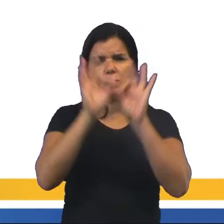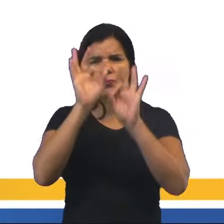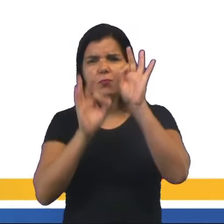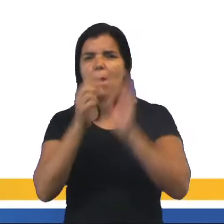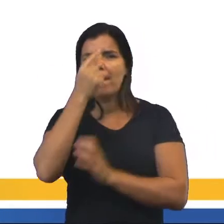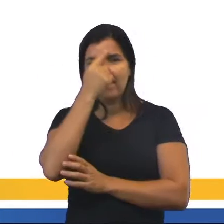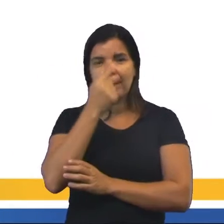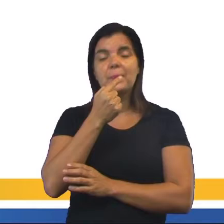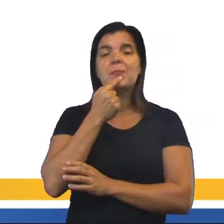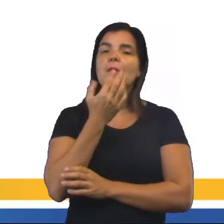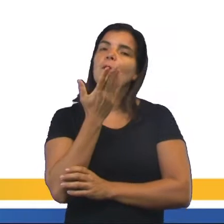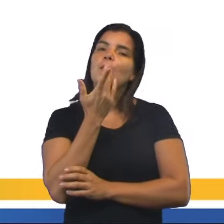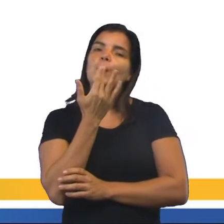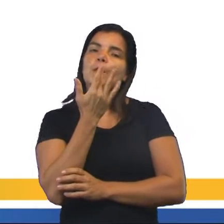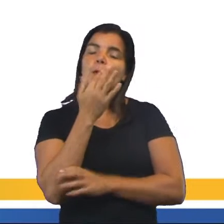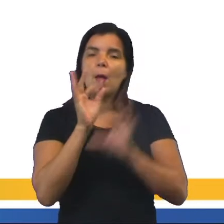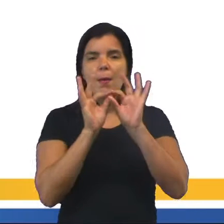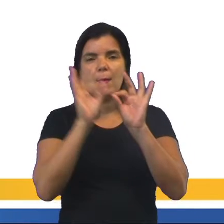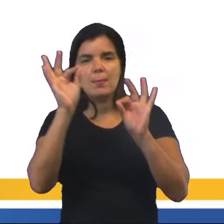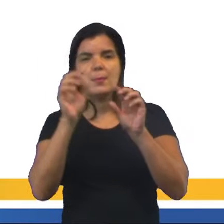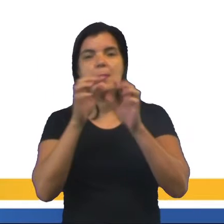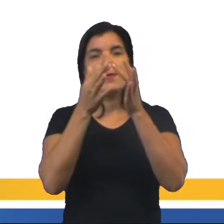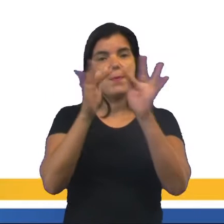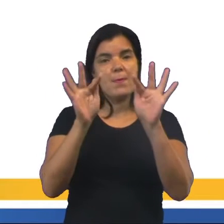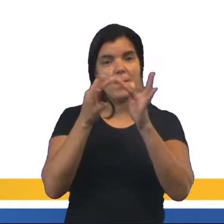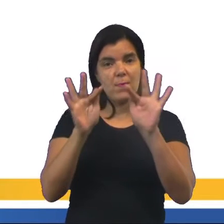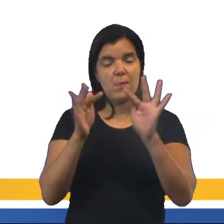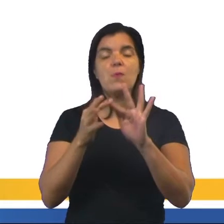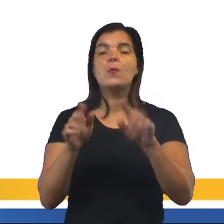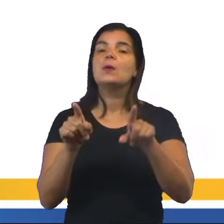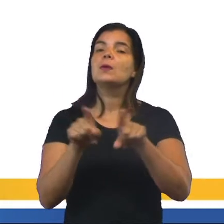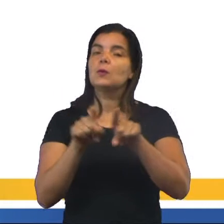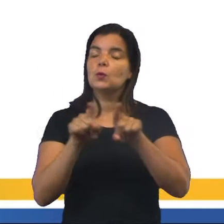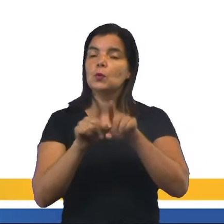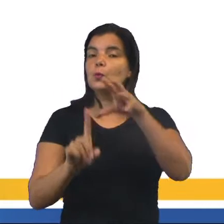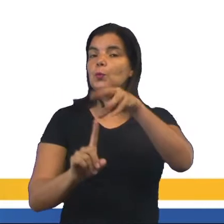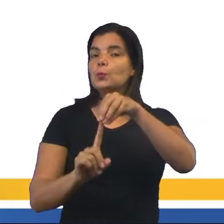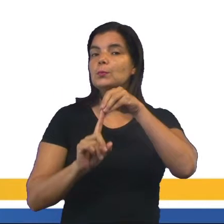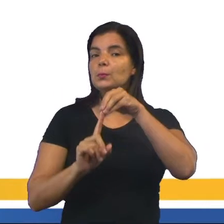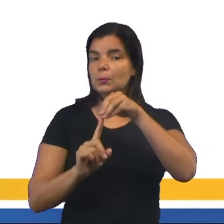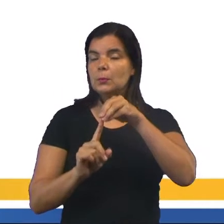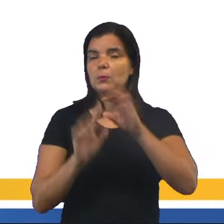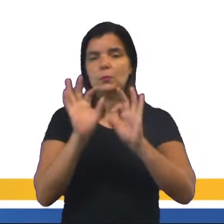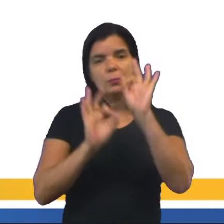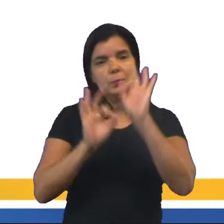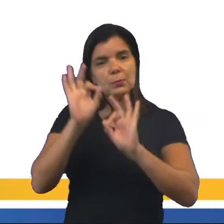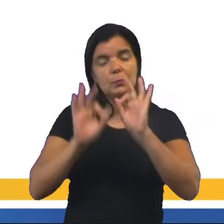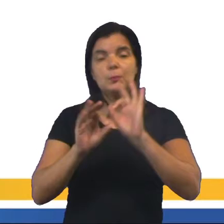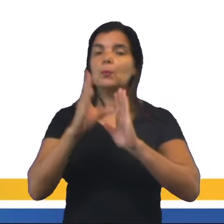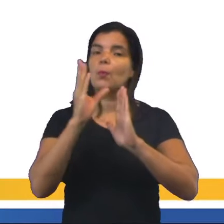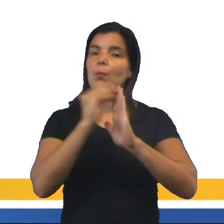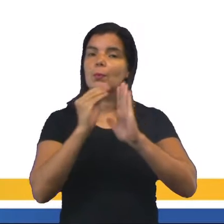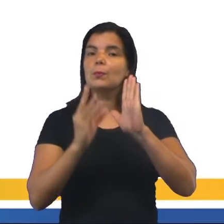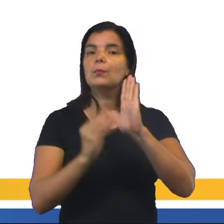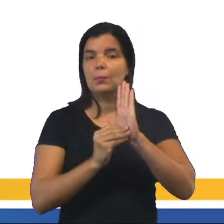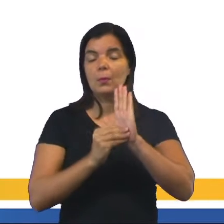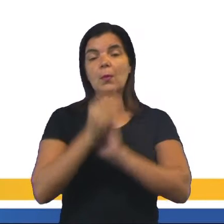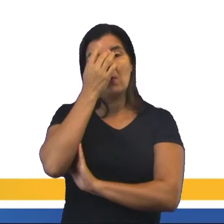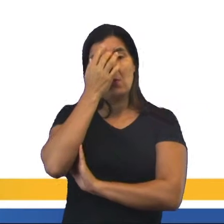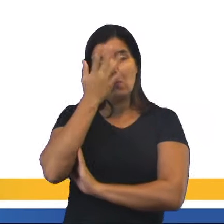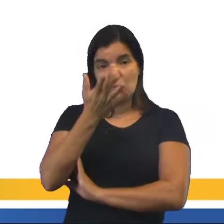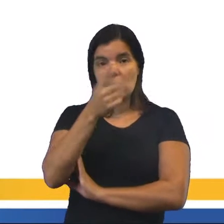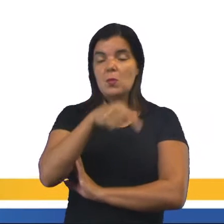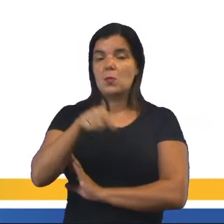símbolos, cores, setas e frases de efeito com o objetivo de organizar o conteúdo e